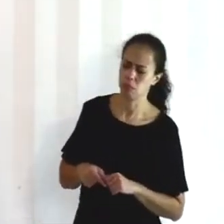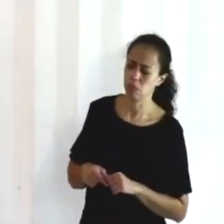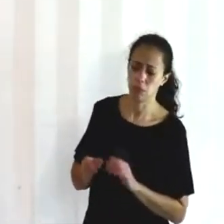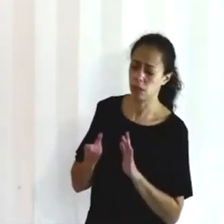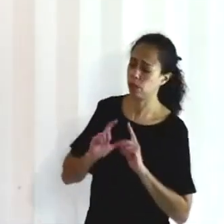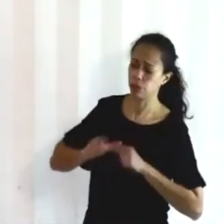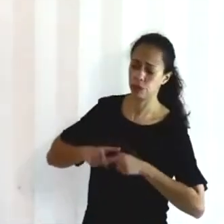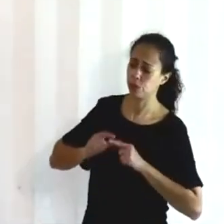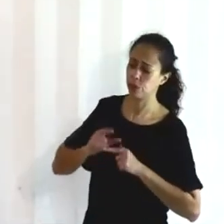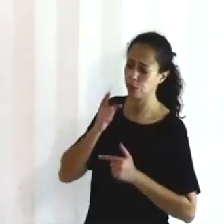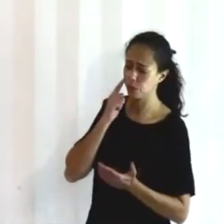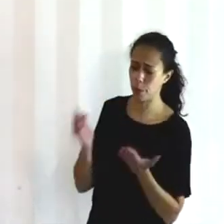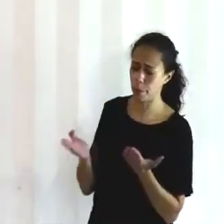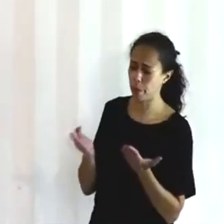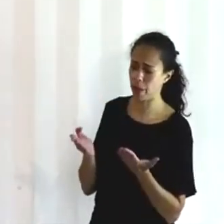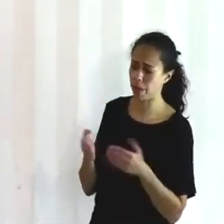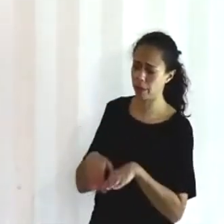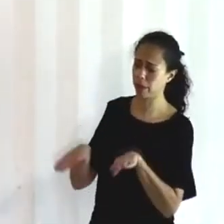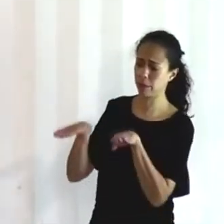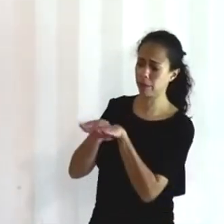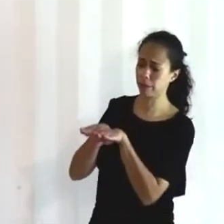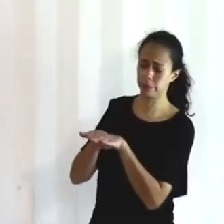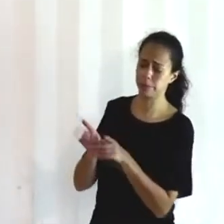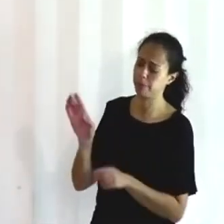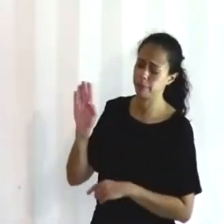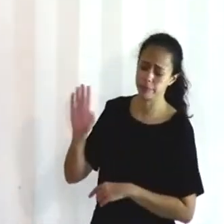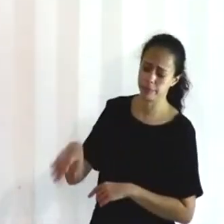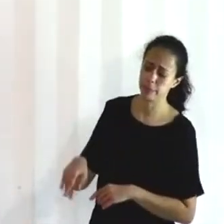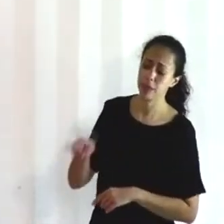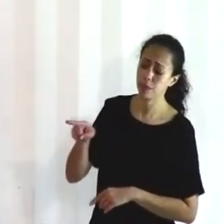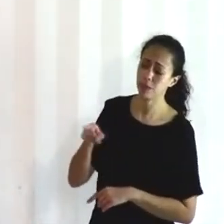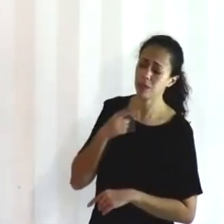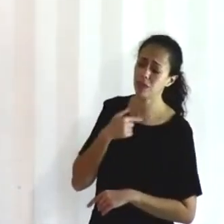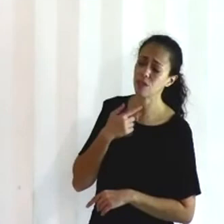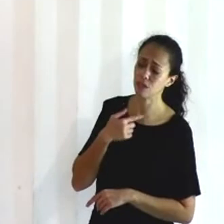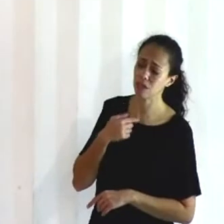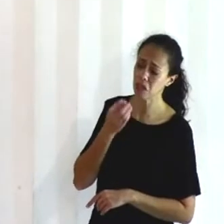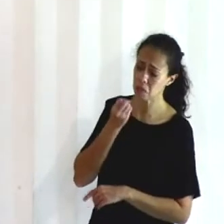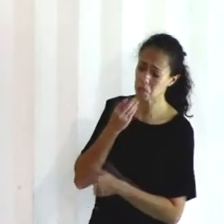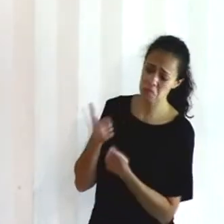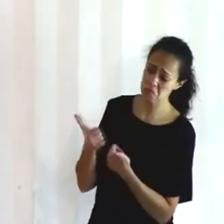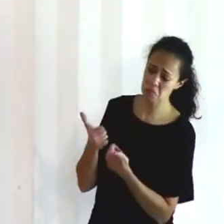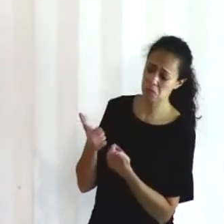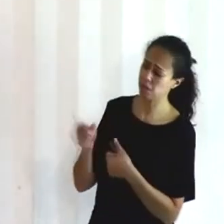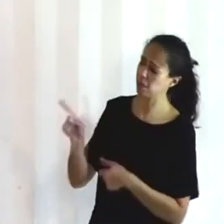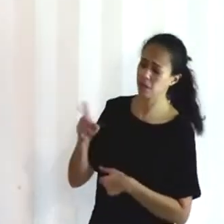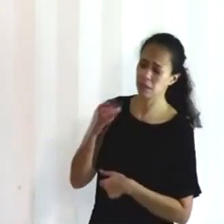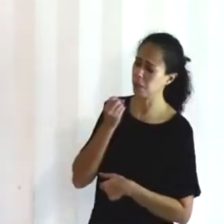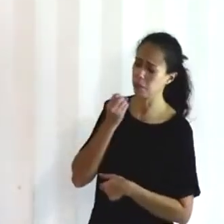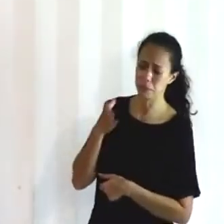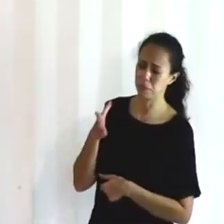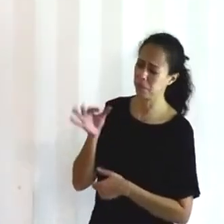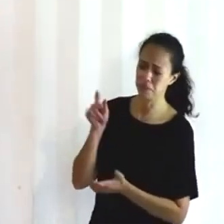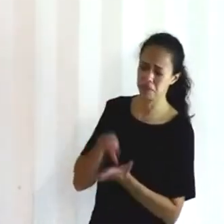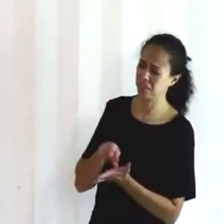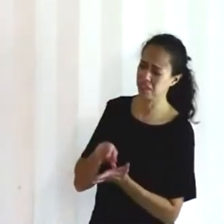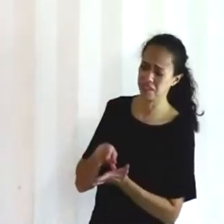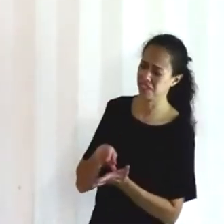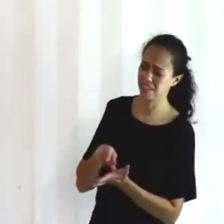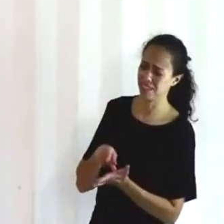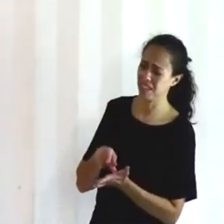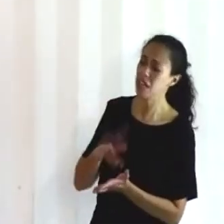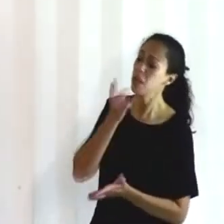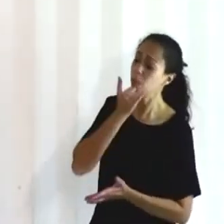são padrão para isso. E nem mesmo a tua boa vontade é padrão para isso. Perdão não tem